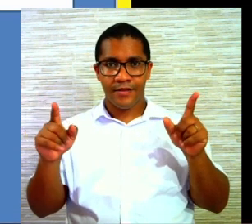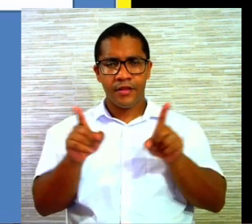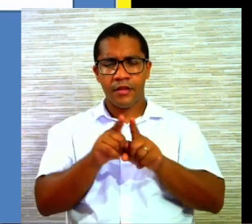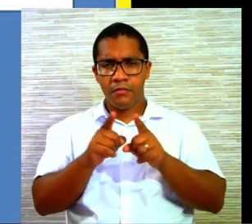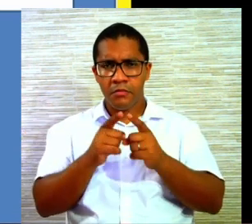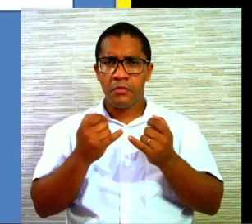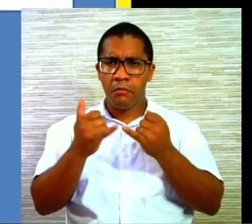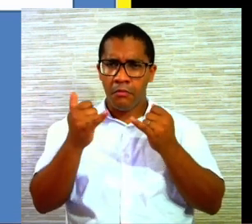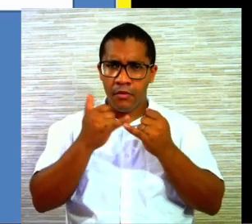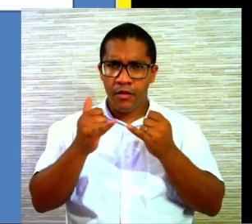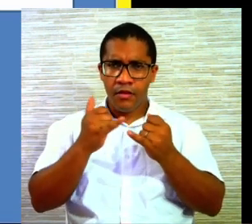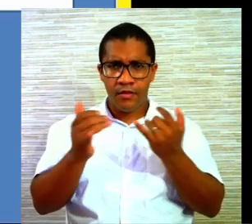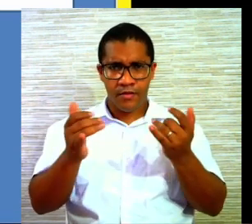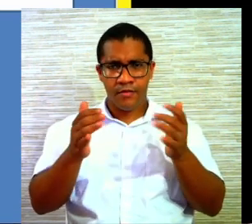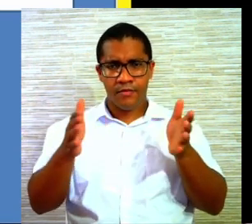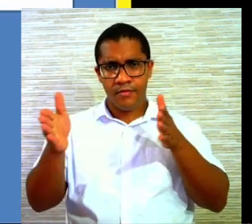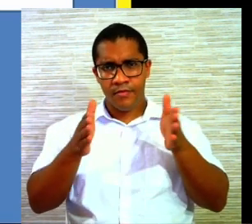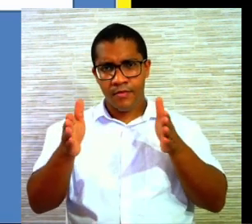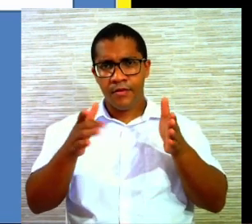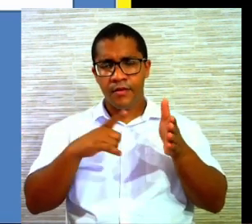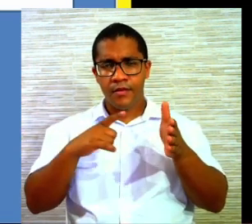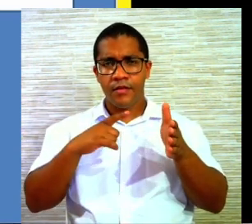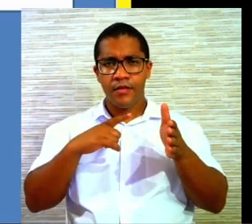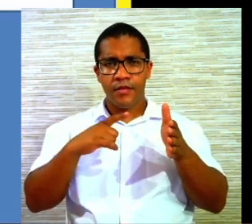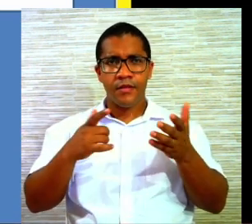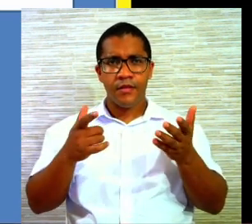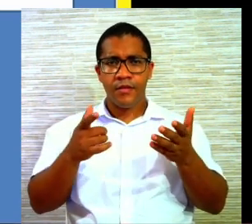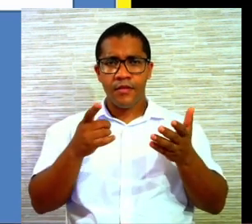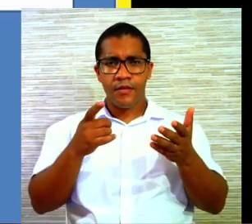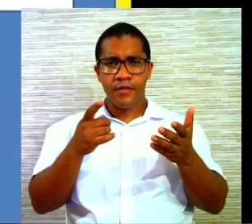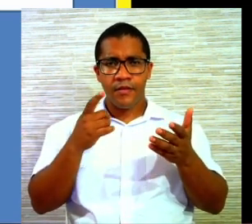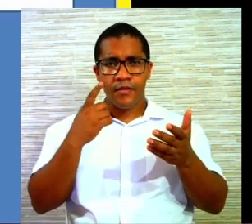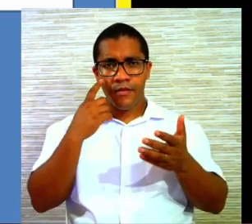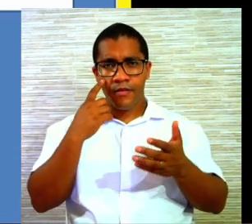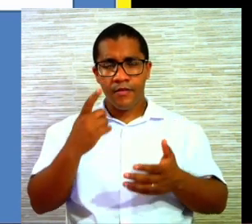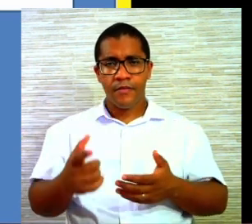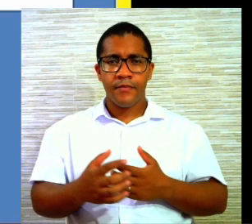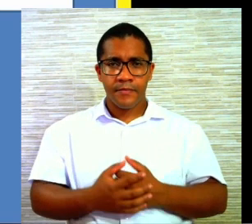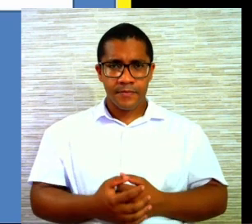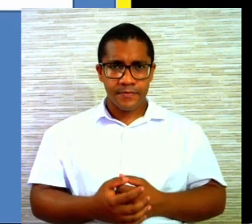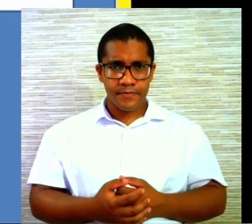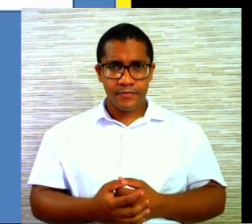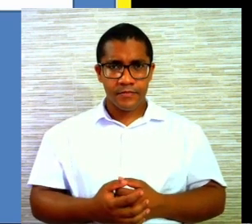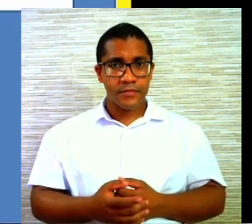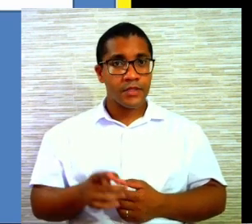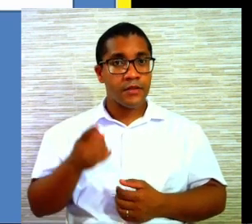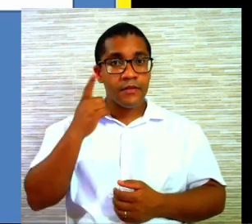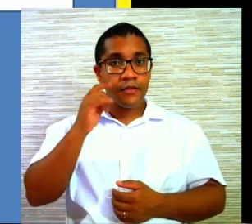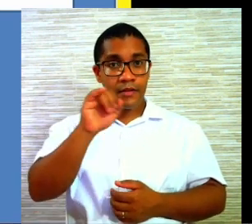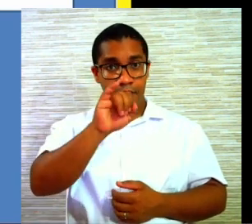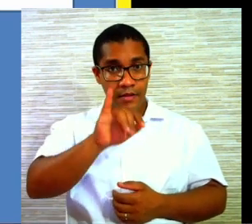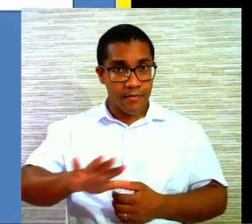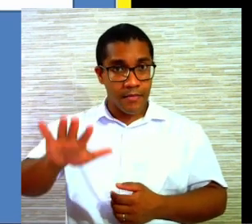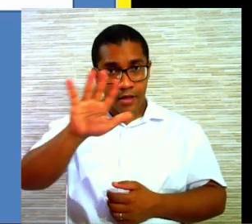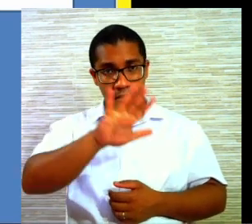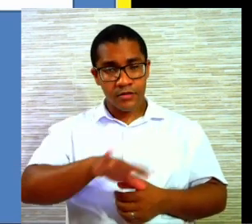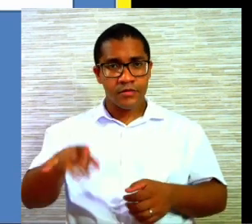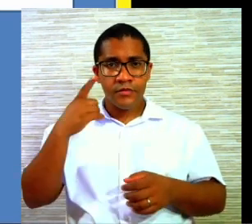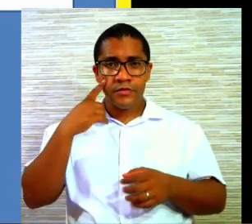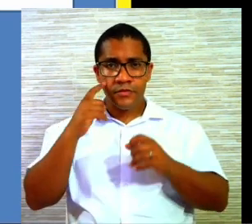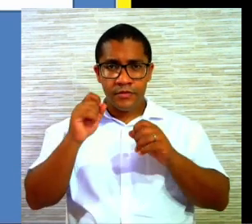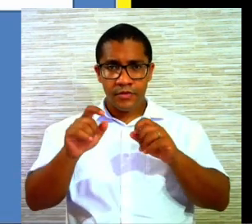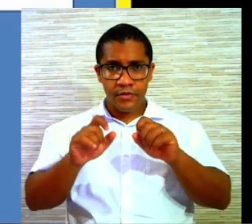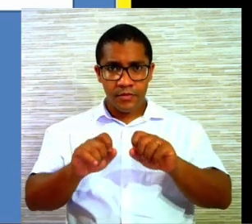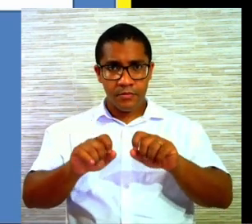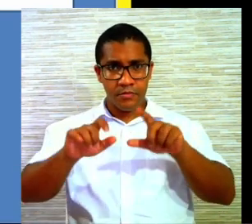dos servos durante a mesma estação do ano, o inverno. Então, analise as imagens e descreva.